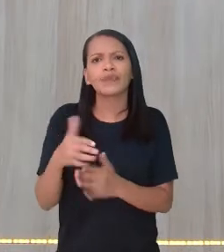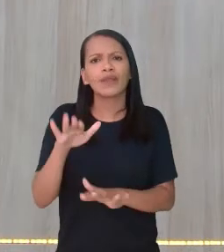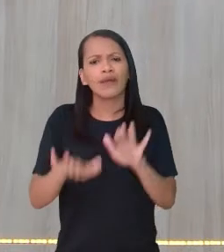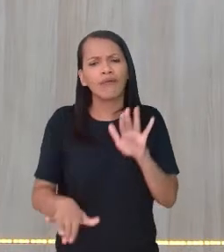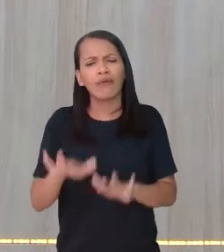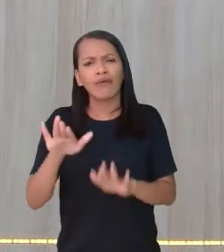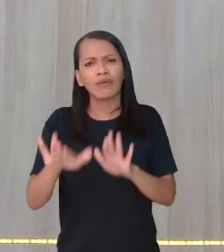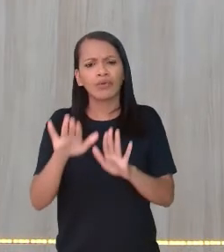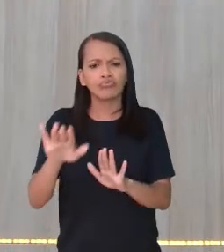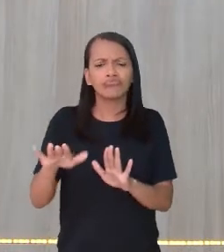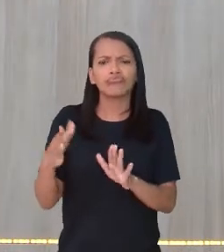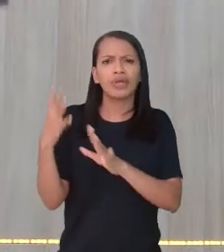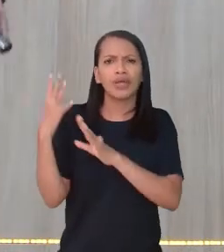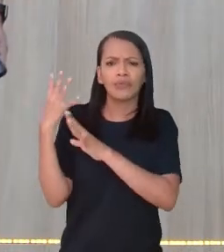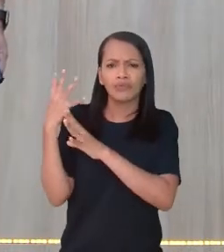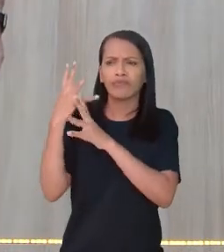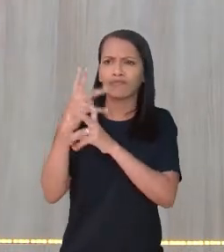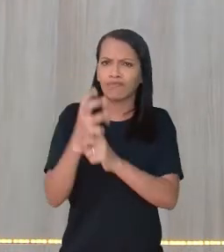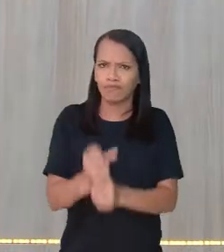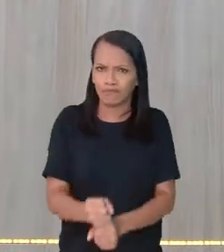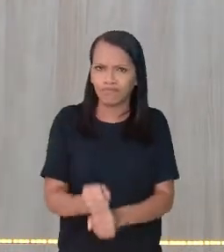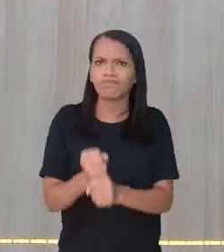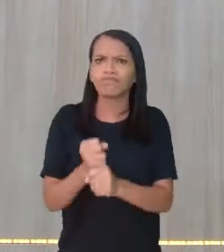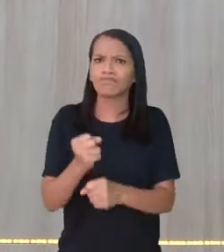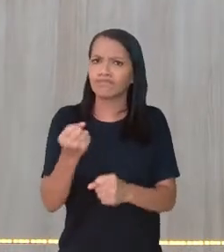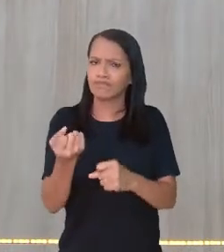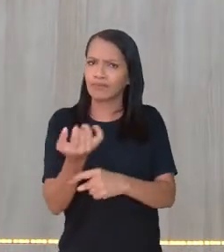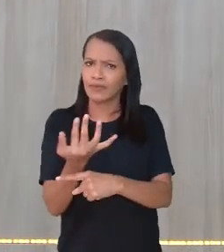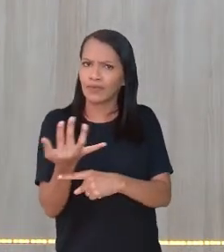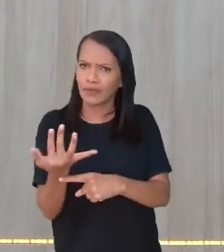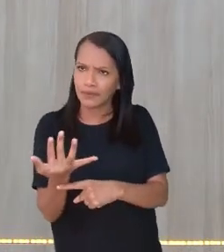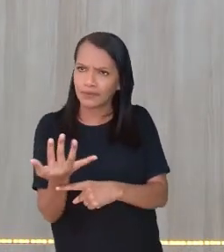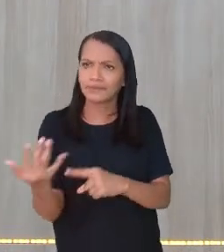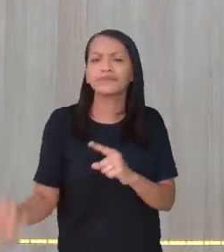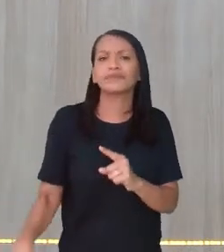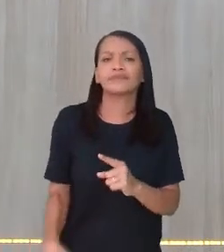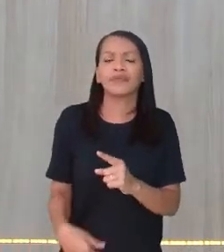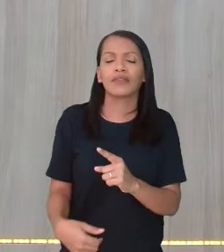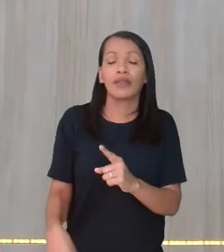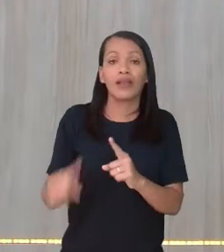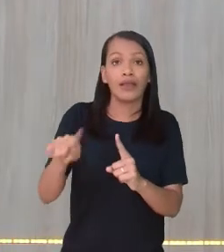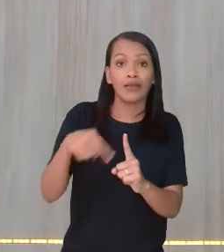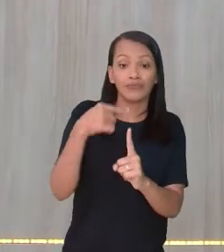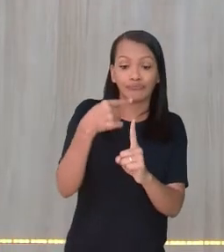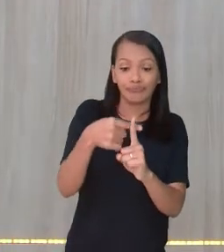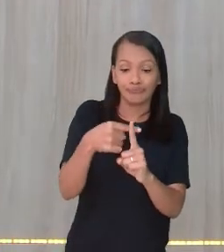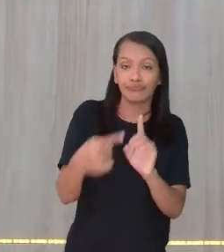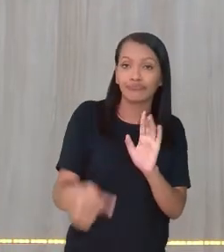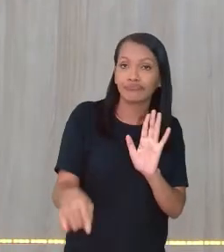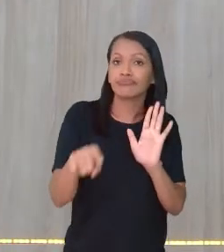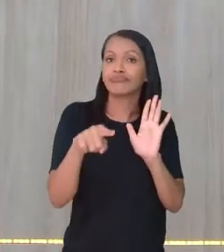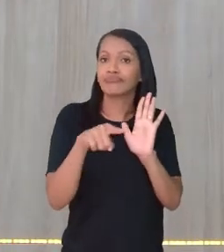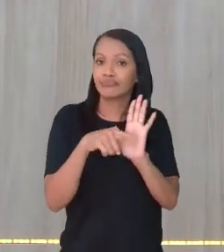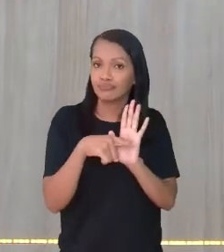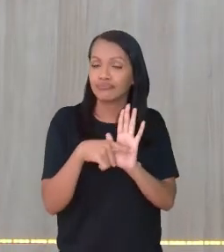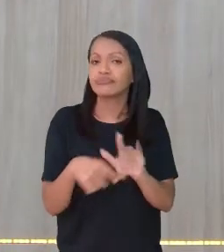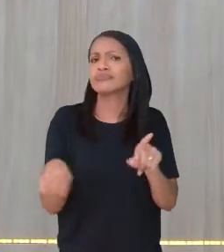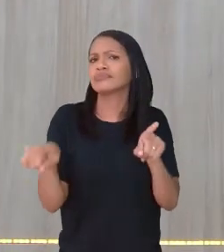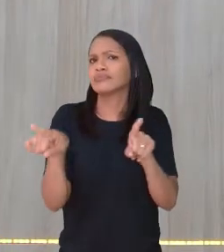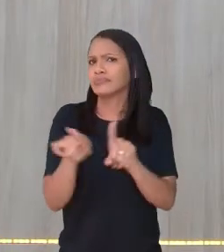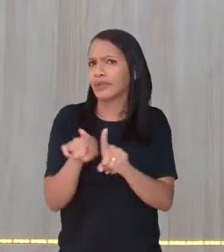algumas operações com essas frações. Fizemos a adição e subtração, fizemos a